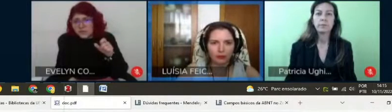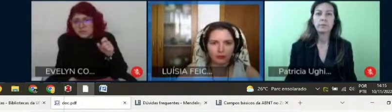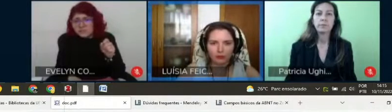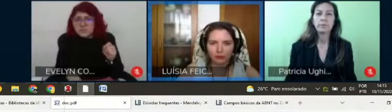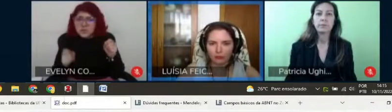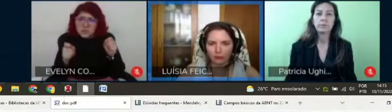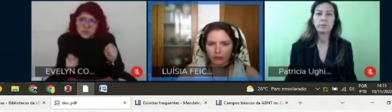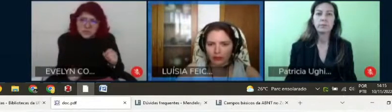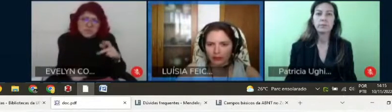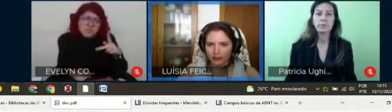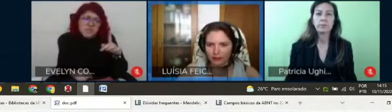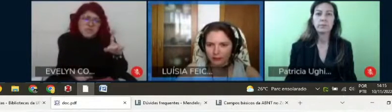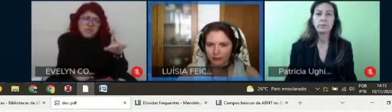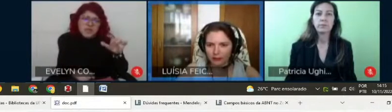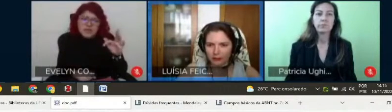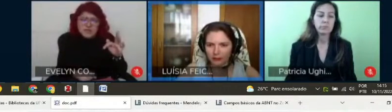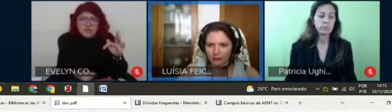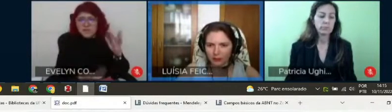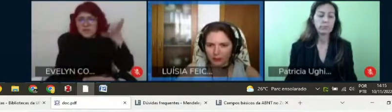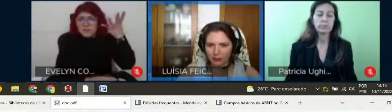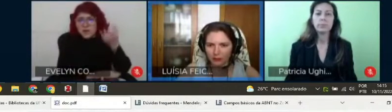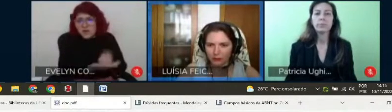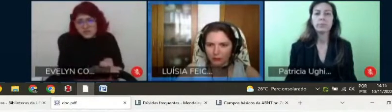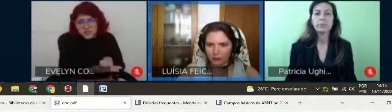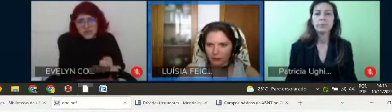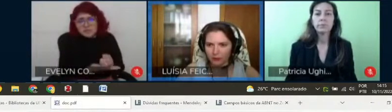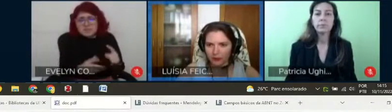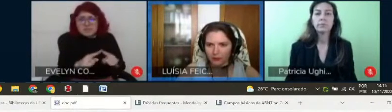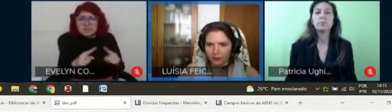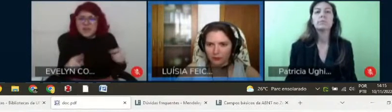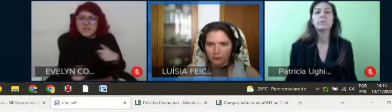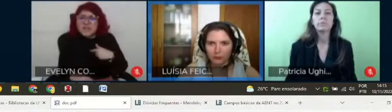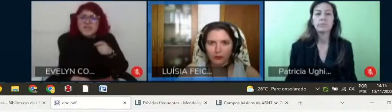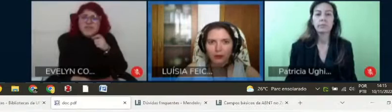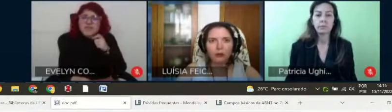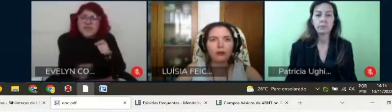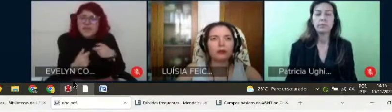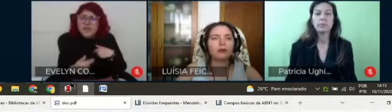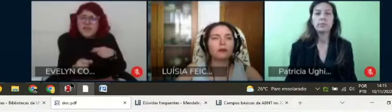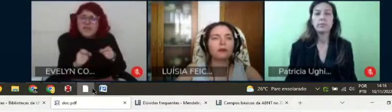E daí eu vou colar lá como uma imagem